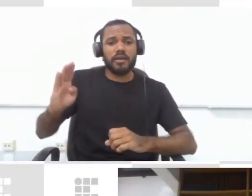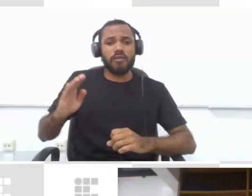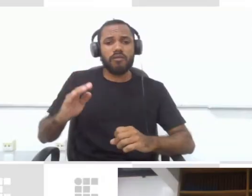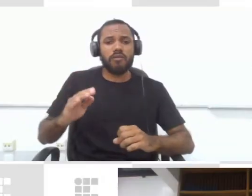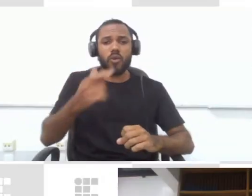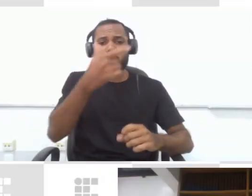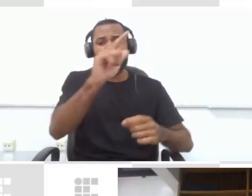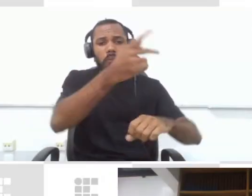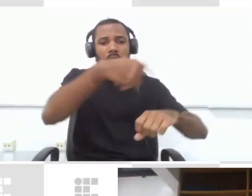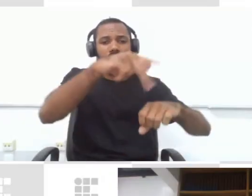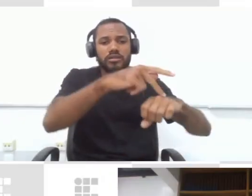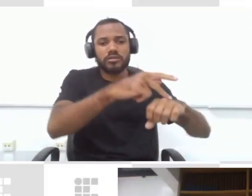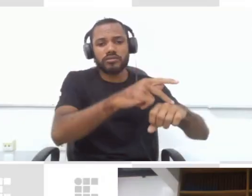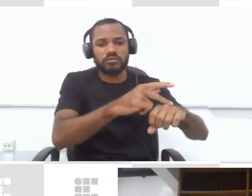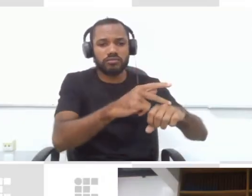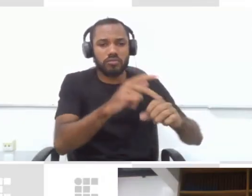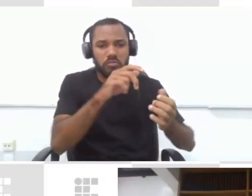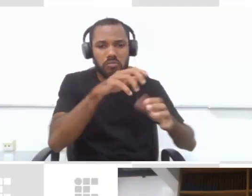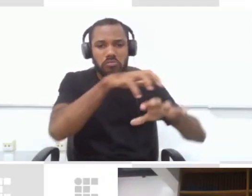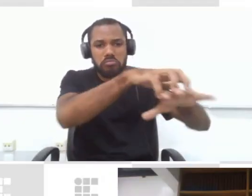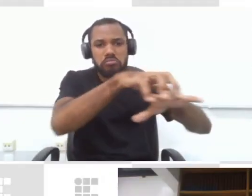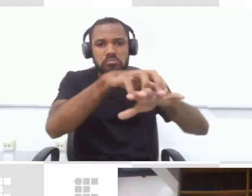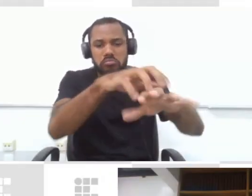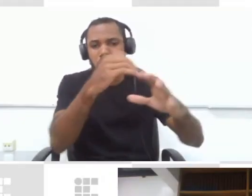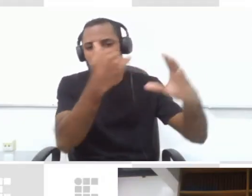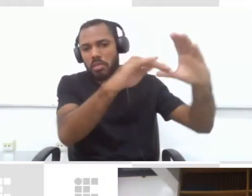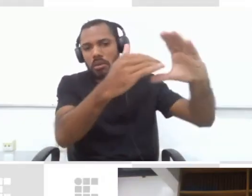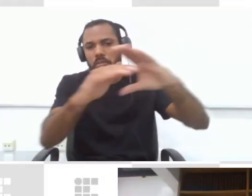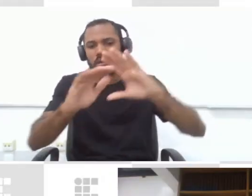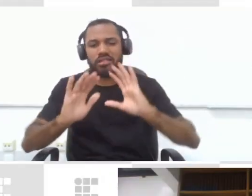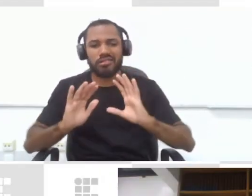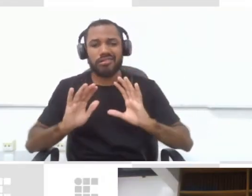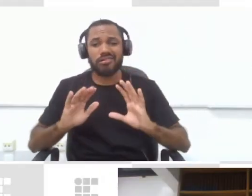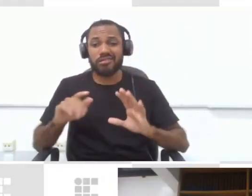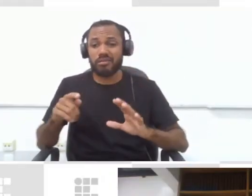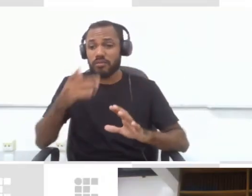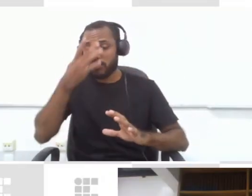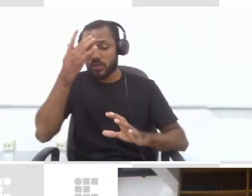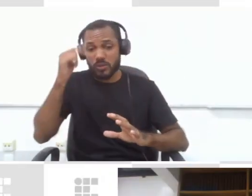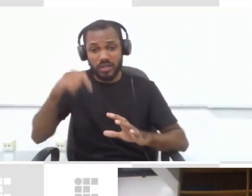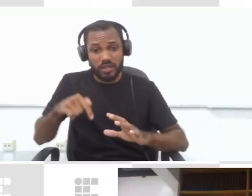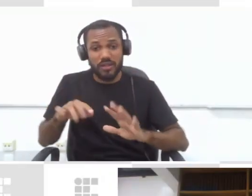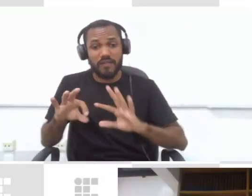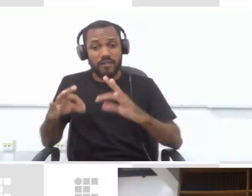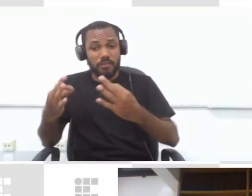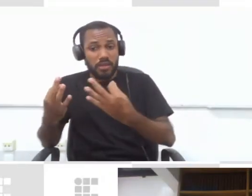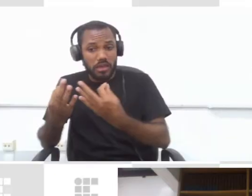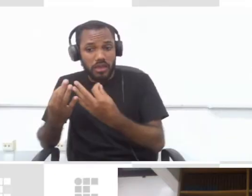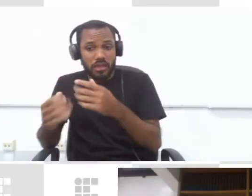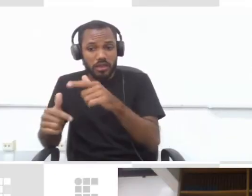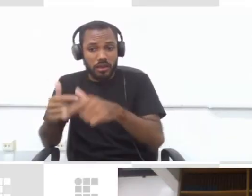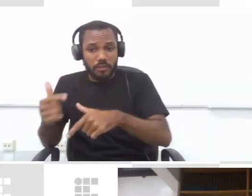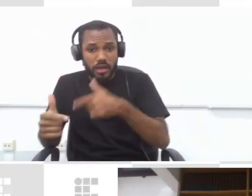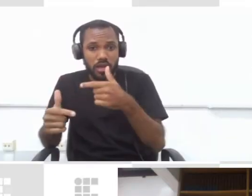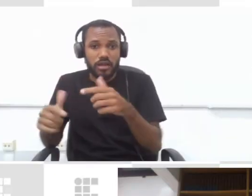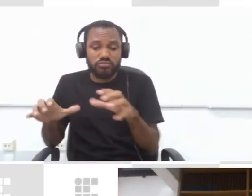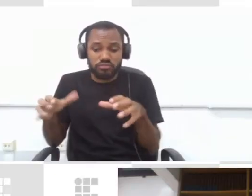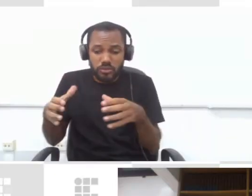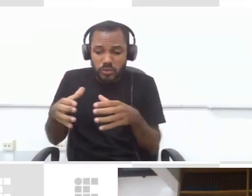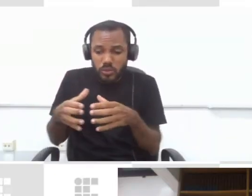os aspectos, né? Em todos os aspectos. E o modelo do pequeno agricultor familiar que está trabalhando em cooperativas,